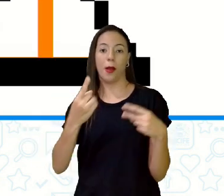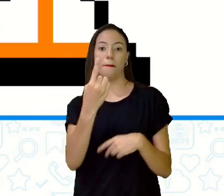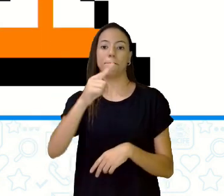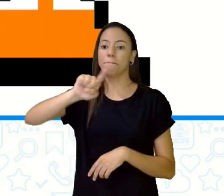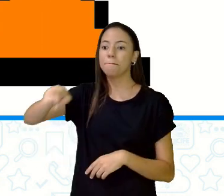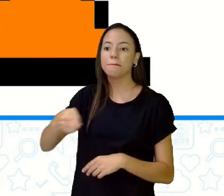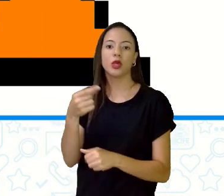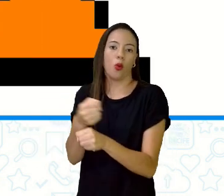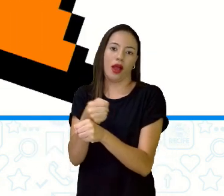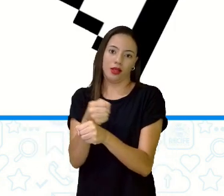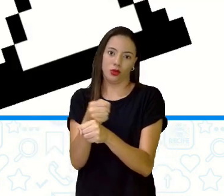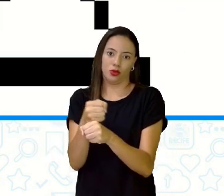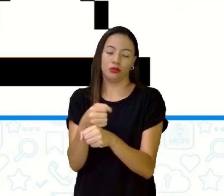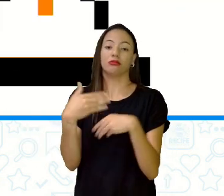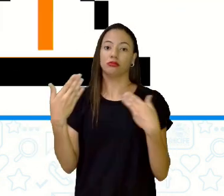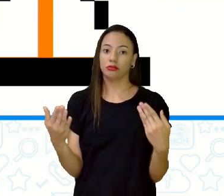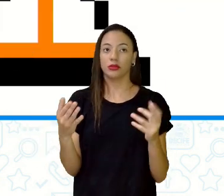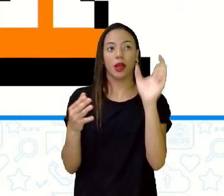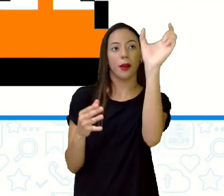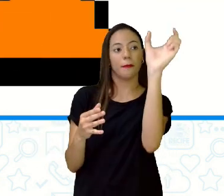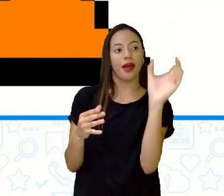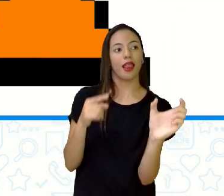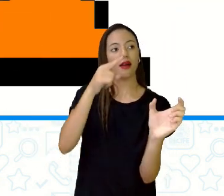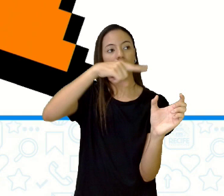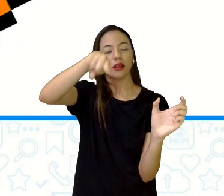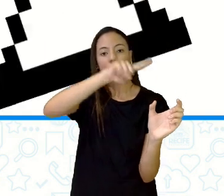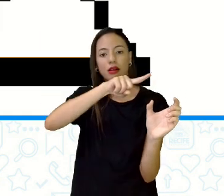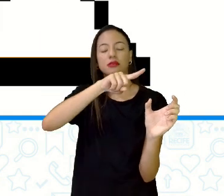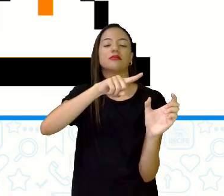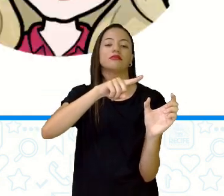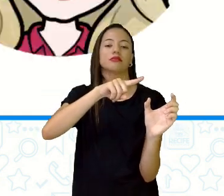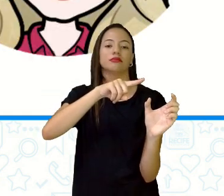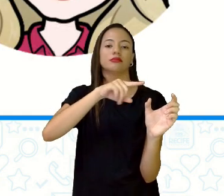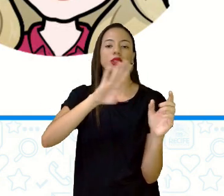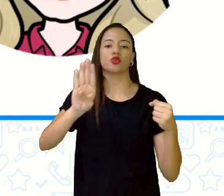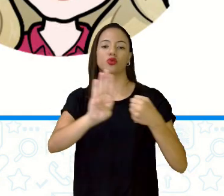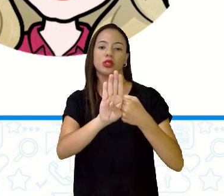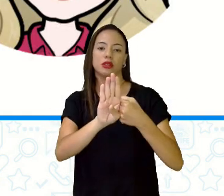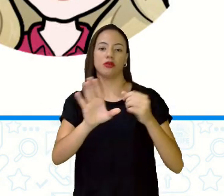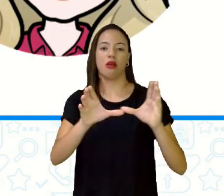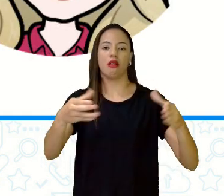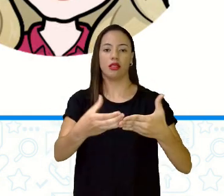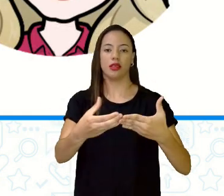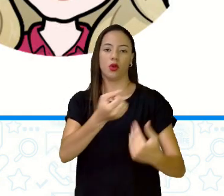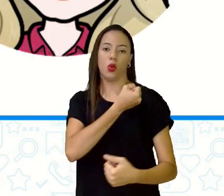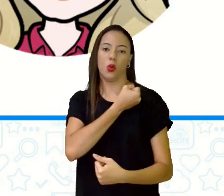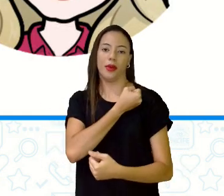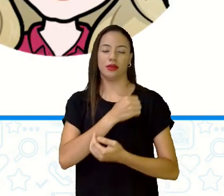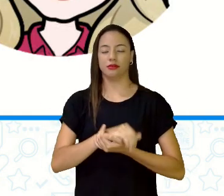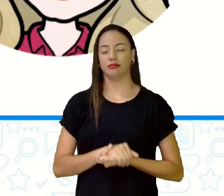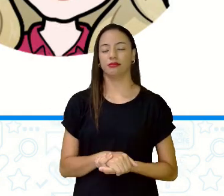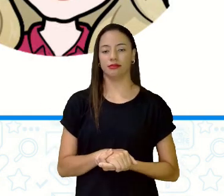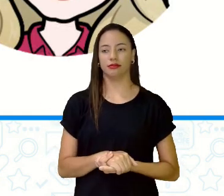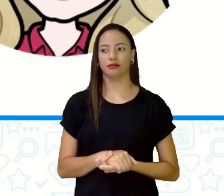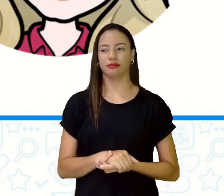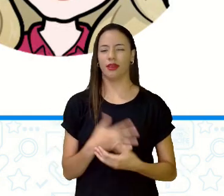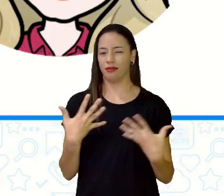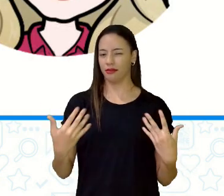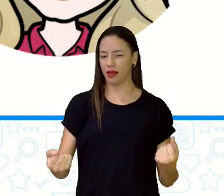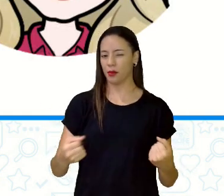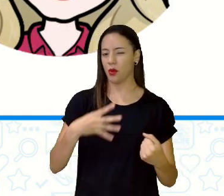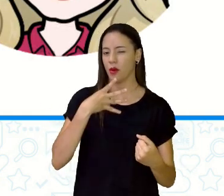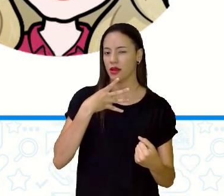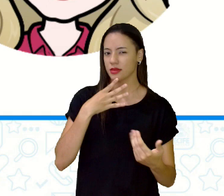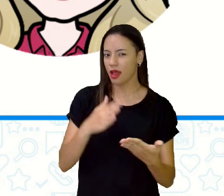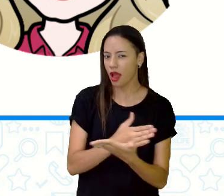essas palavrinhas aí são substantivos coletivos numéricos. E aí, vamos conhecer